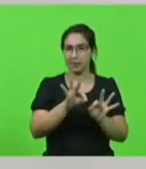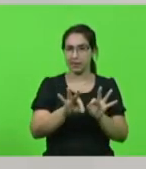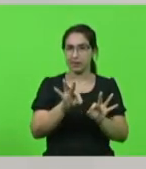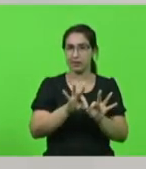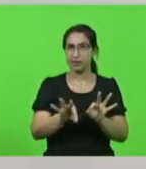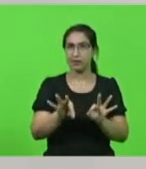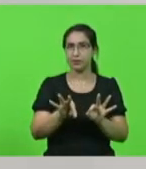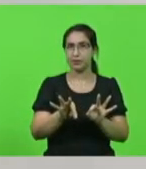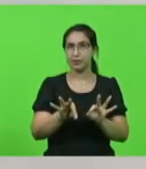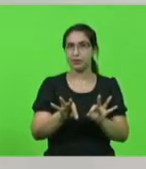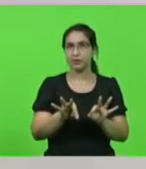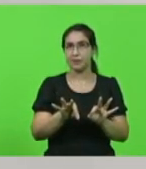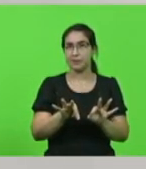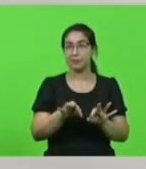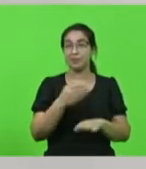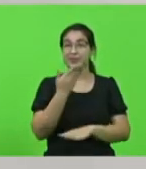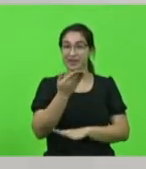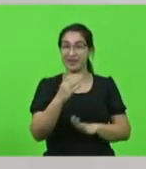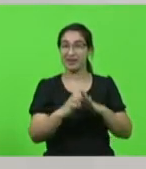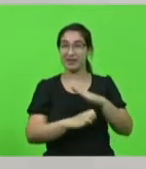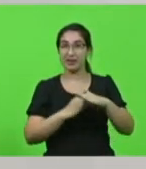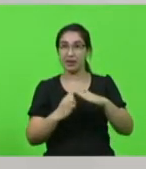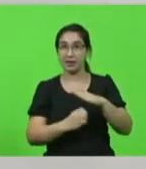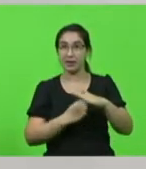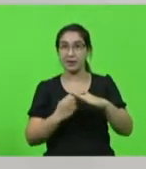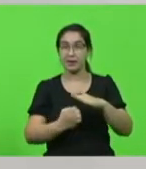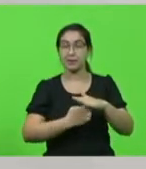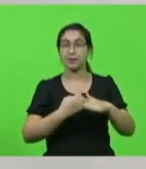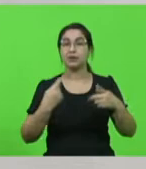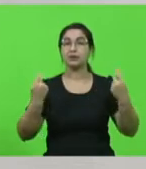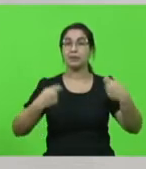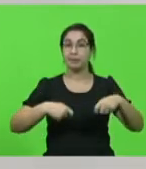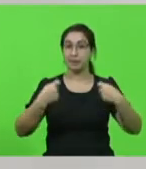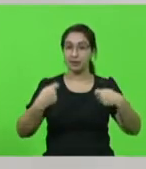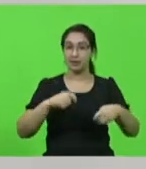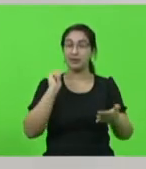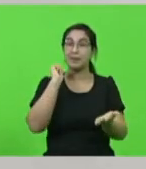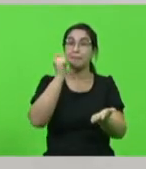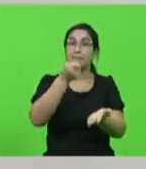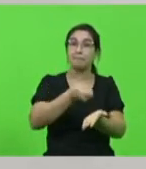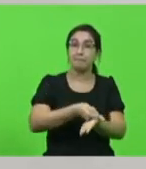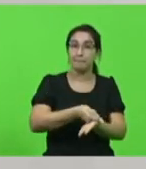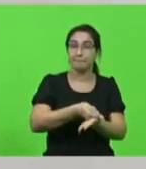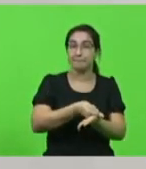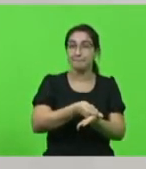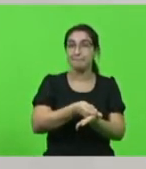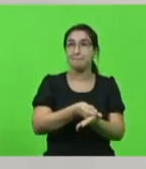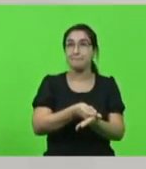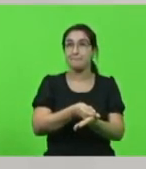e que a empresa deveria pagar